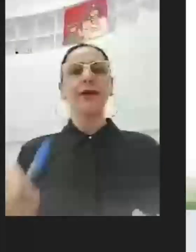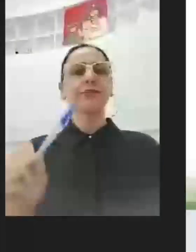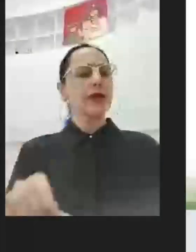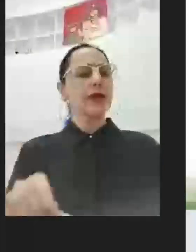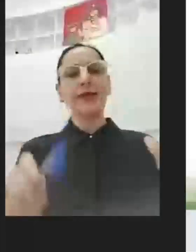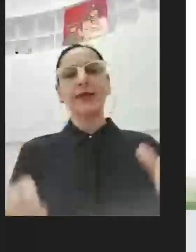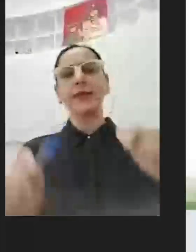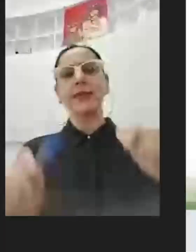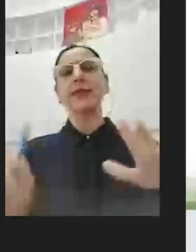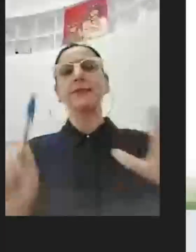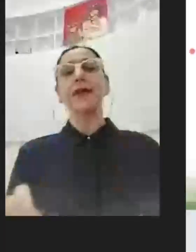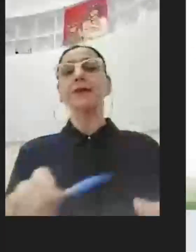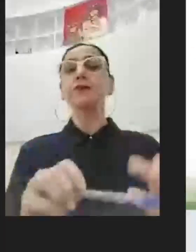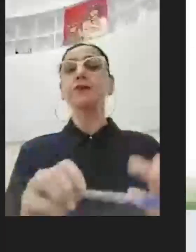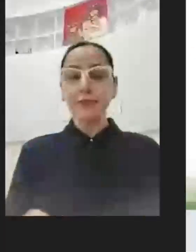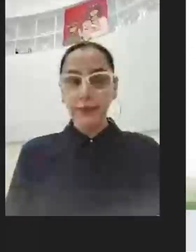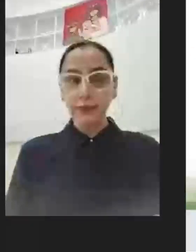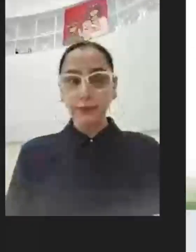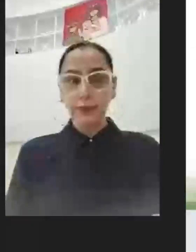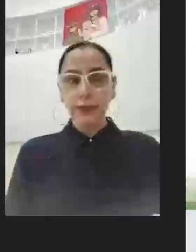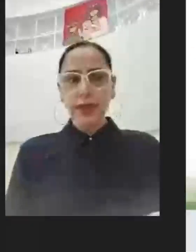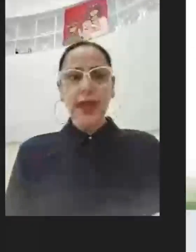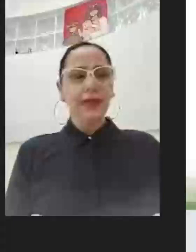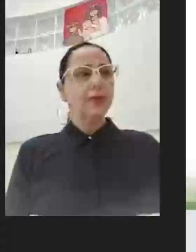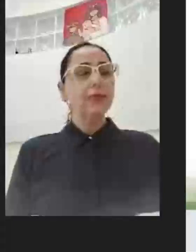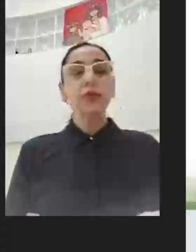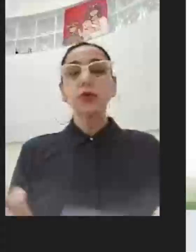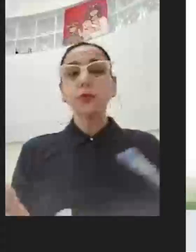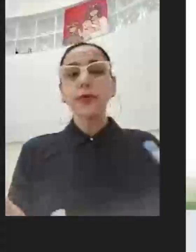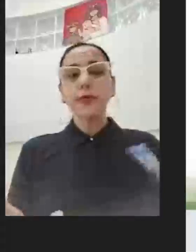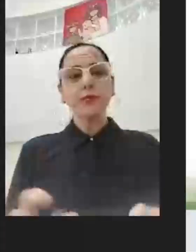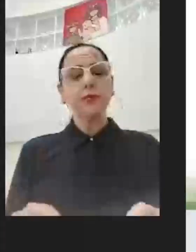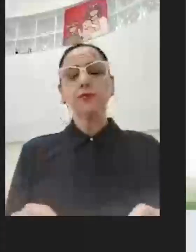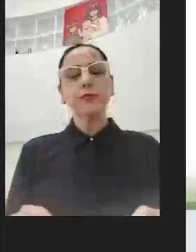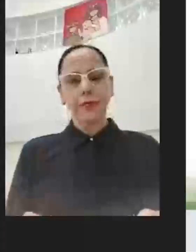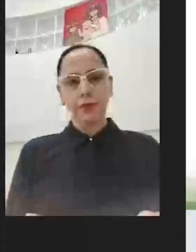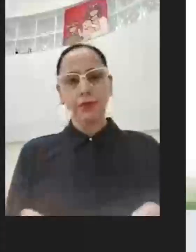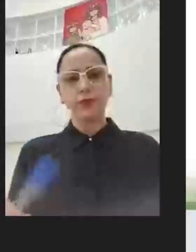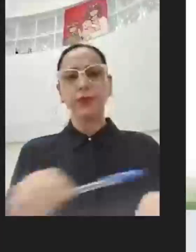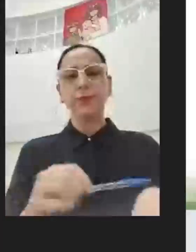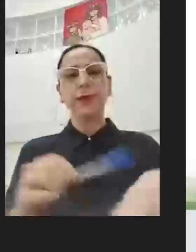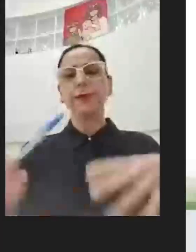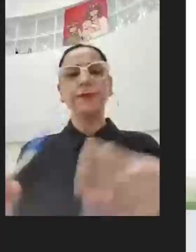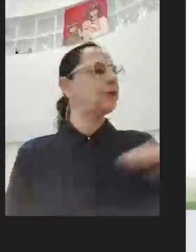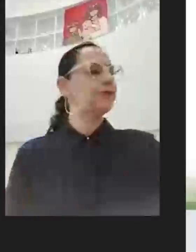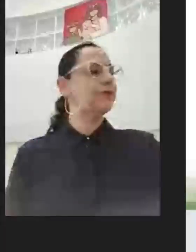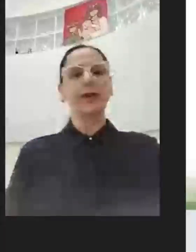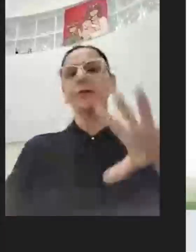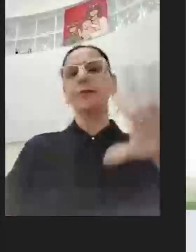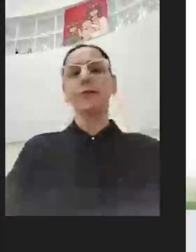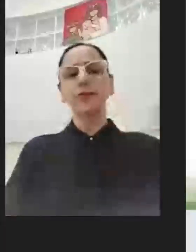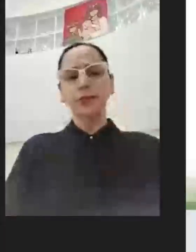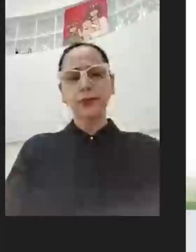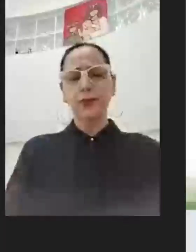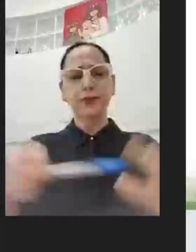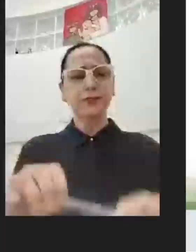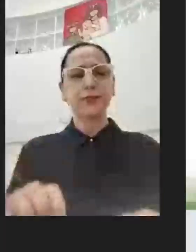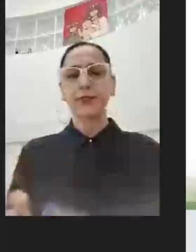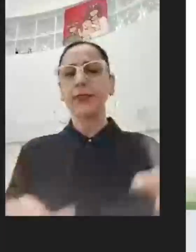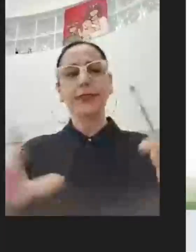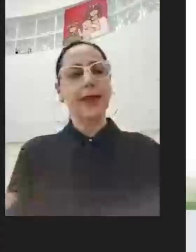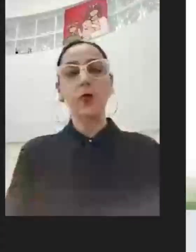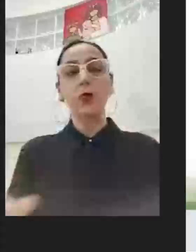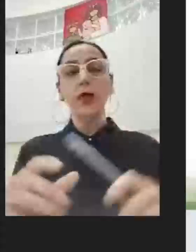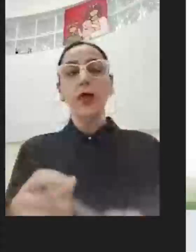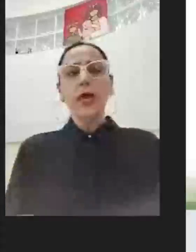um parto. Vai entrar ali em trabalho de parto induzido. Aí ela falou, mas como é isso? Indução. A gente vai pegar uma veinha,